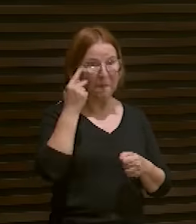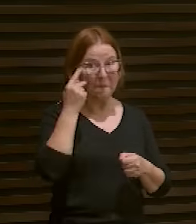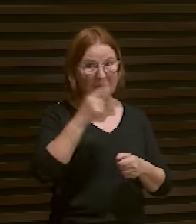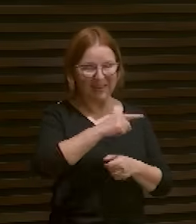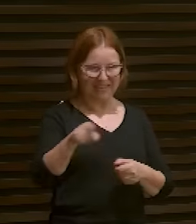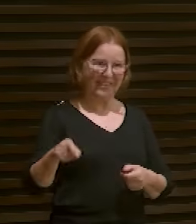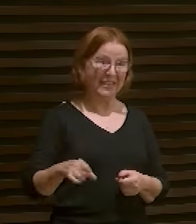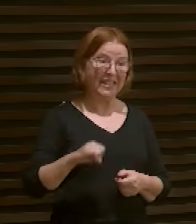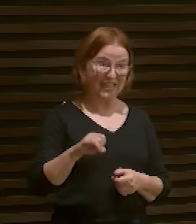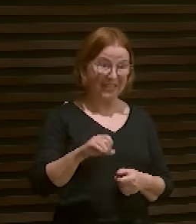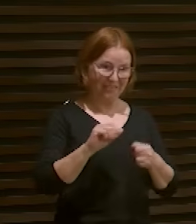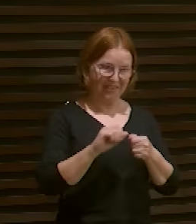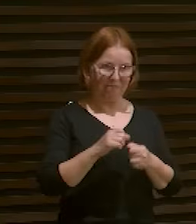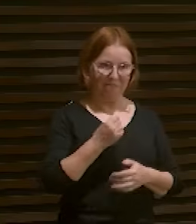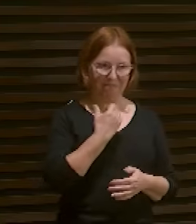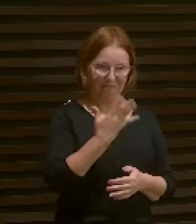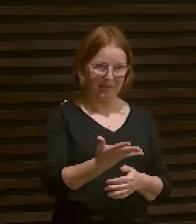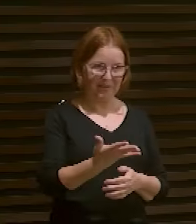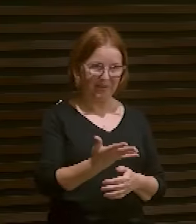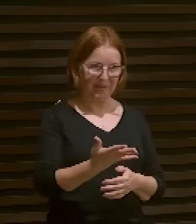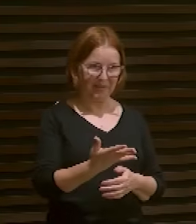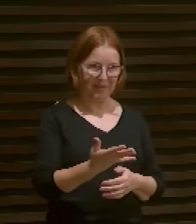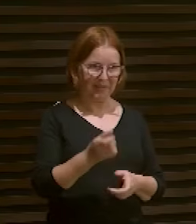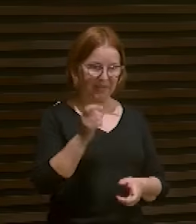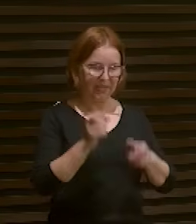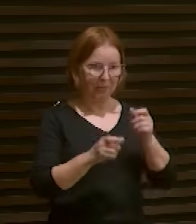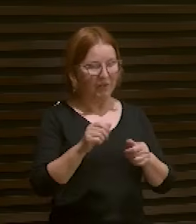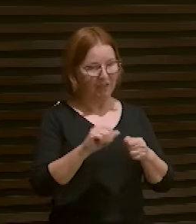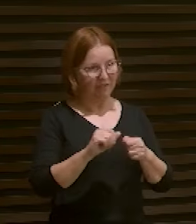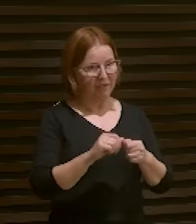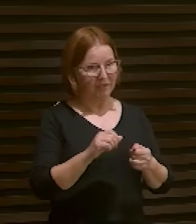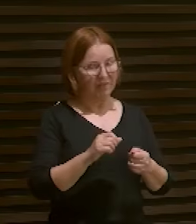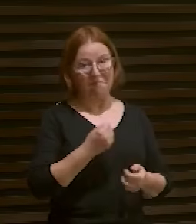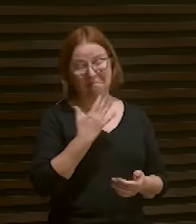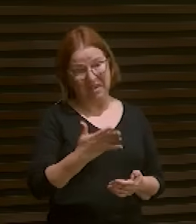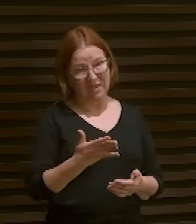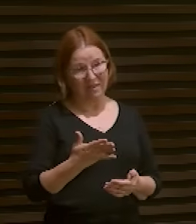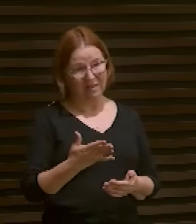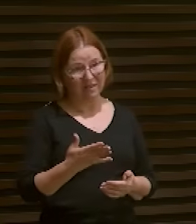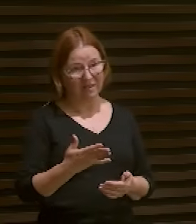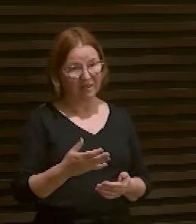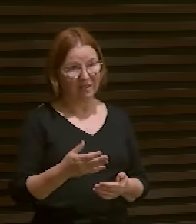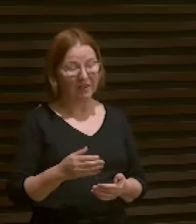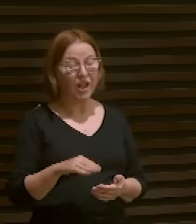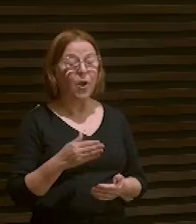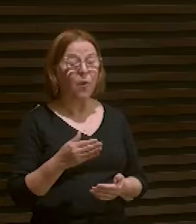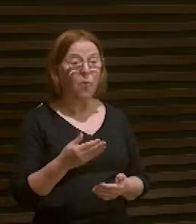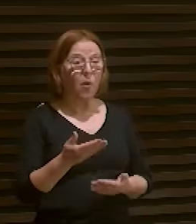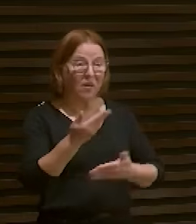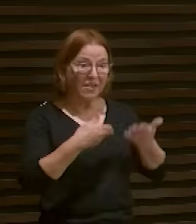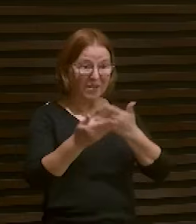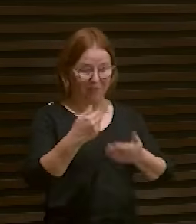Se fizerdes o bem aos que vos fazem o bem, qual é a vossa recompensa? Até os pecadores fazem isso. E